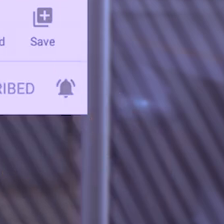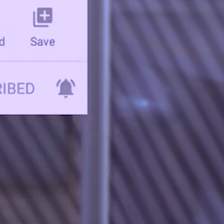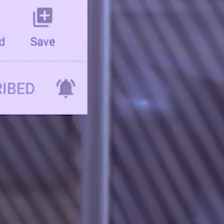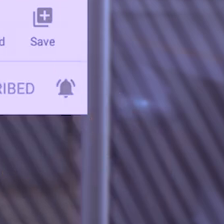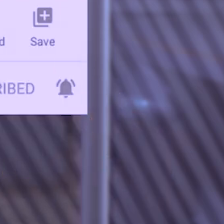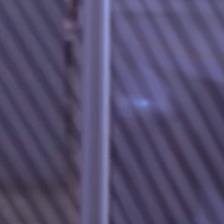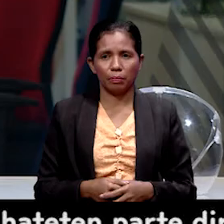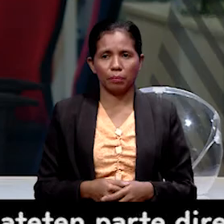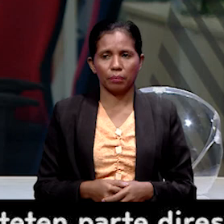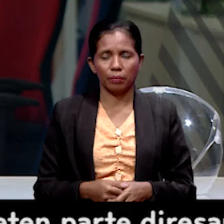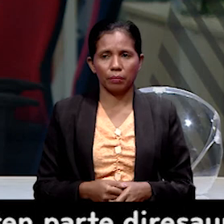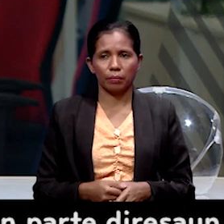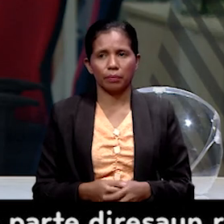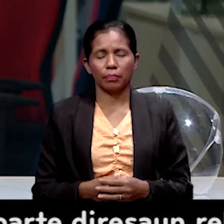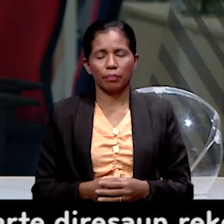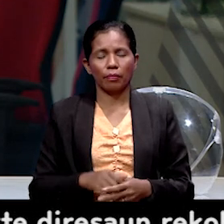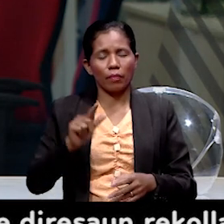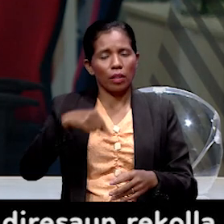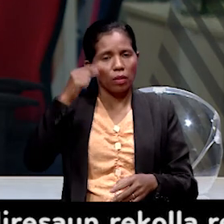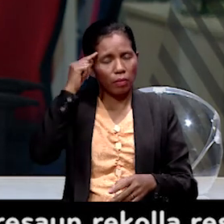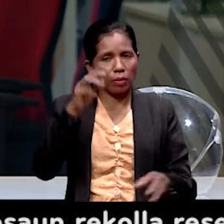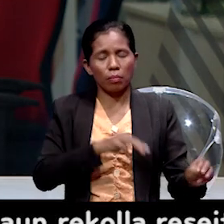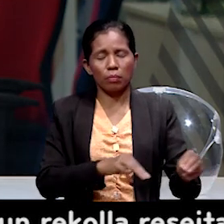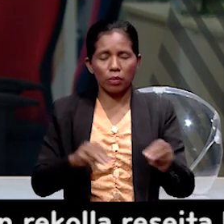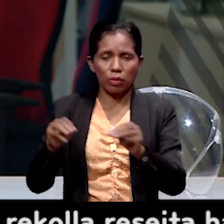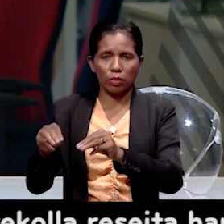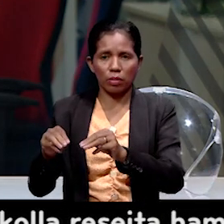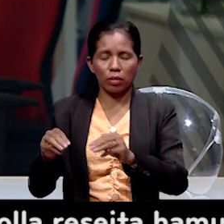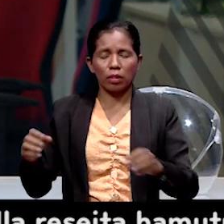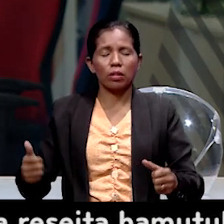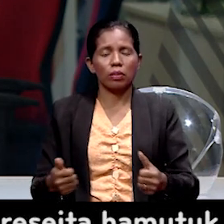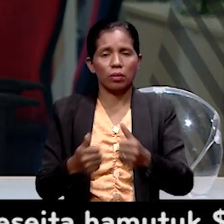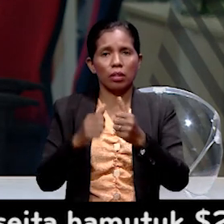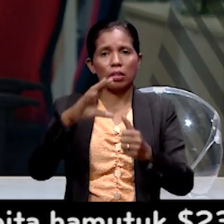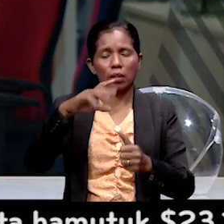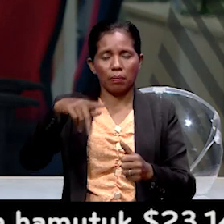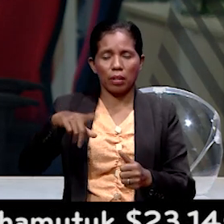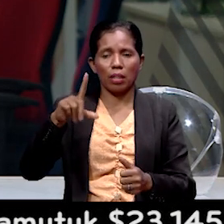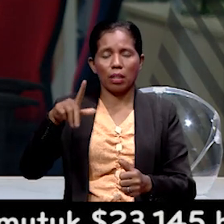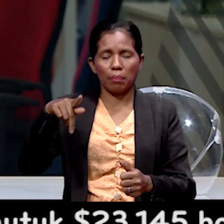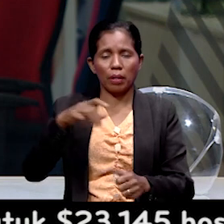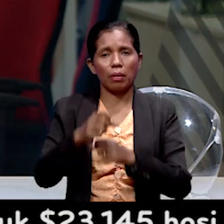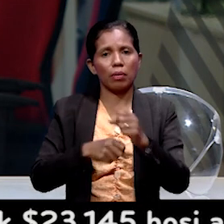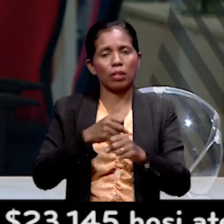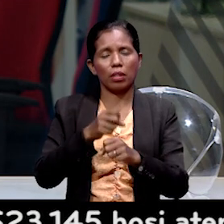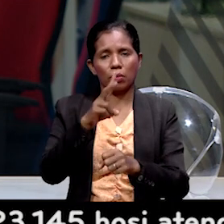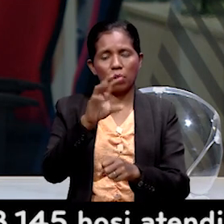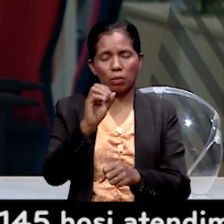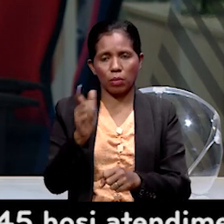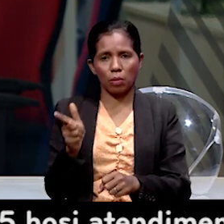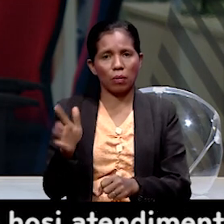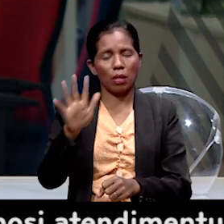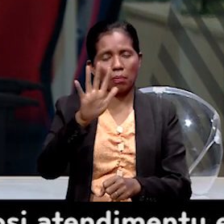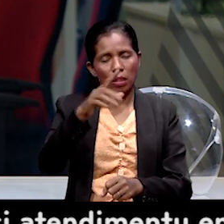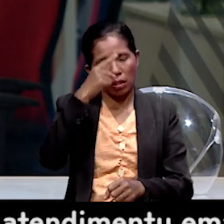more information. Governu adia hikás Jogu CPLP bat tinan rihung rua ronul resinghat tanba